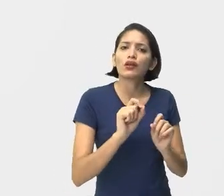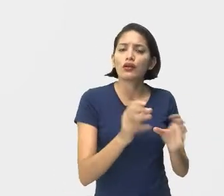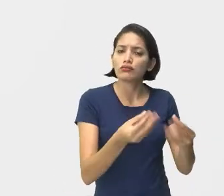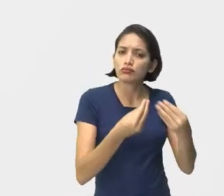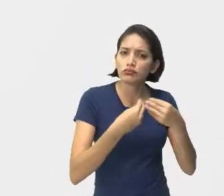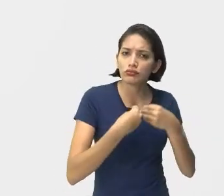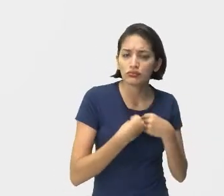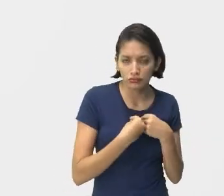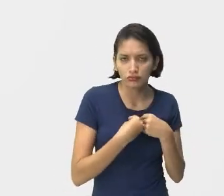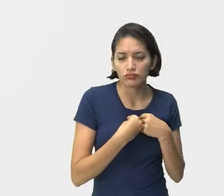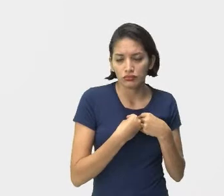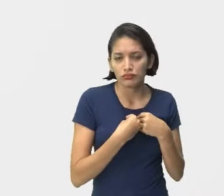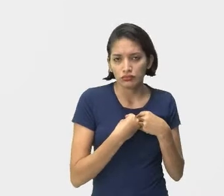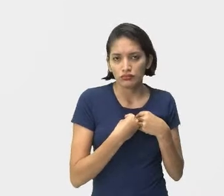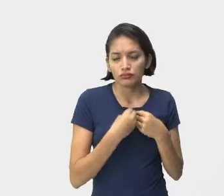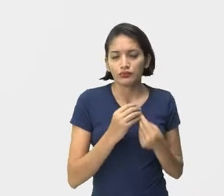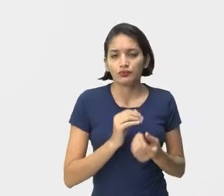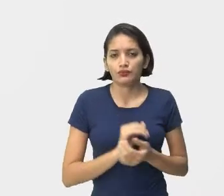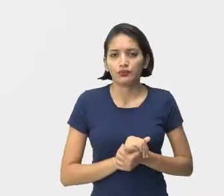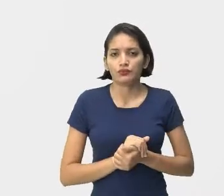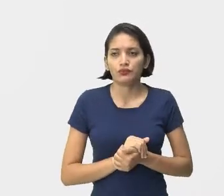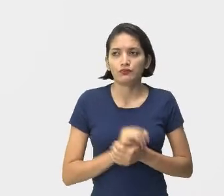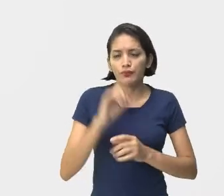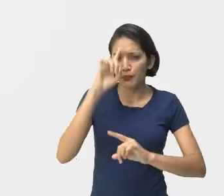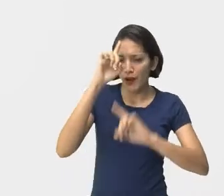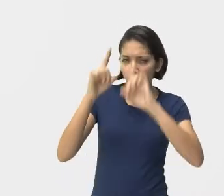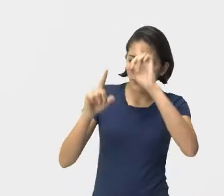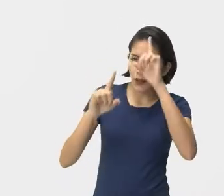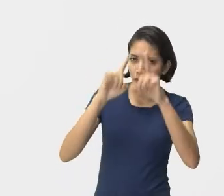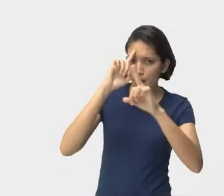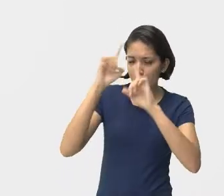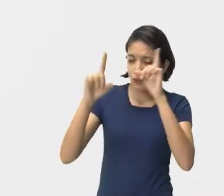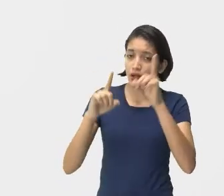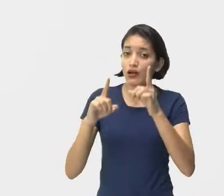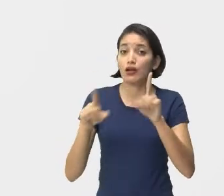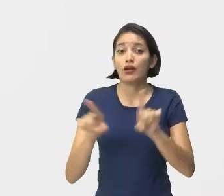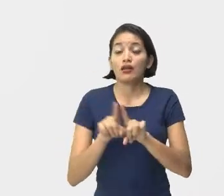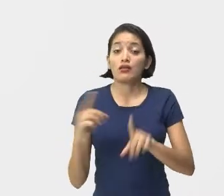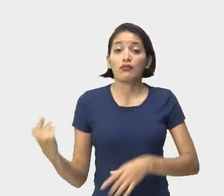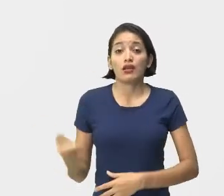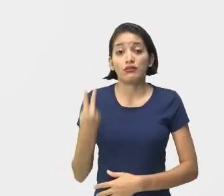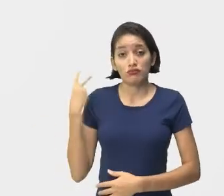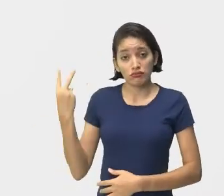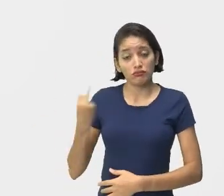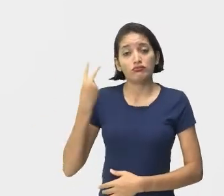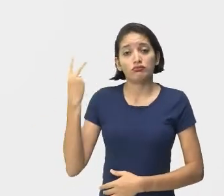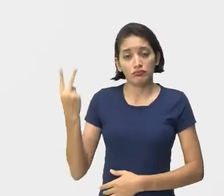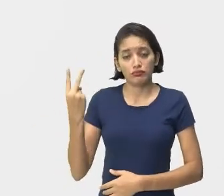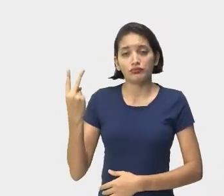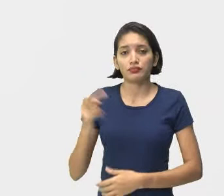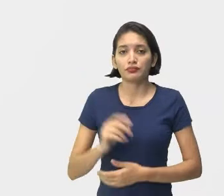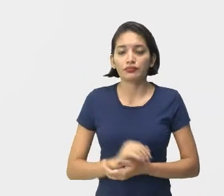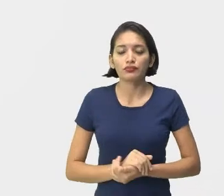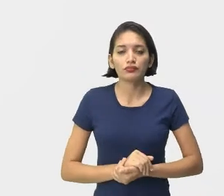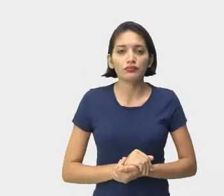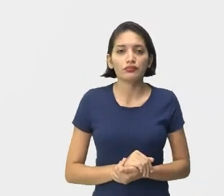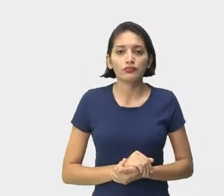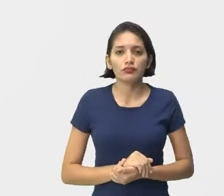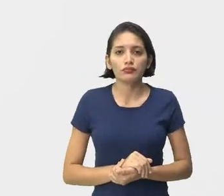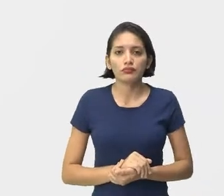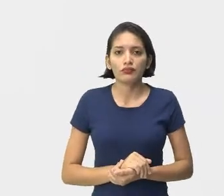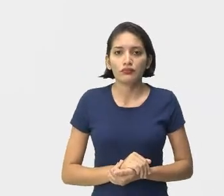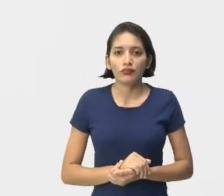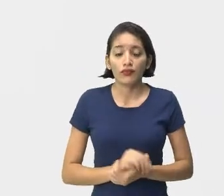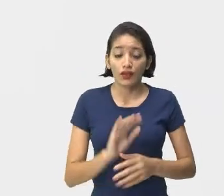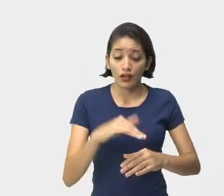nesse grupo, você vai receber o quê? Ideias. Você vai receber valores, né? Que vem